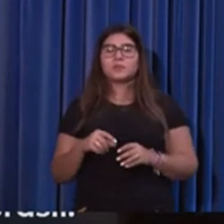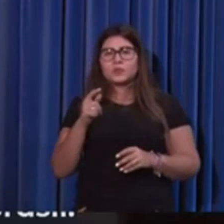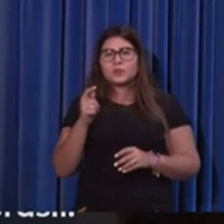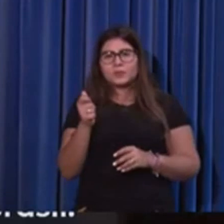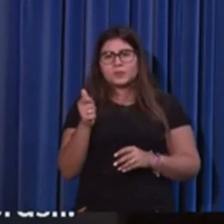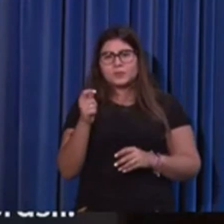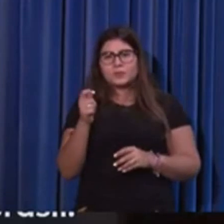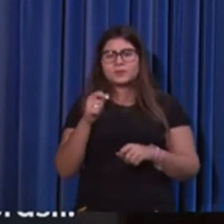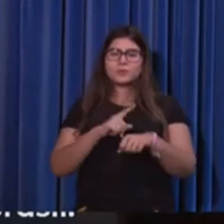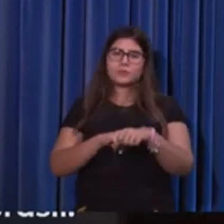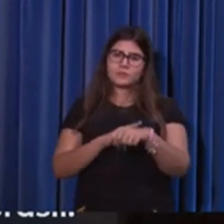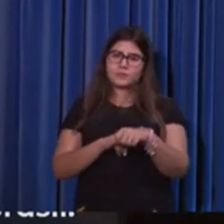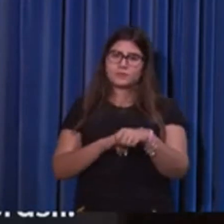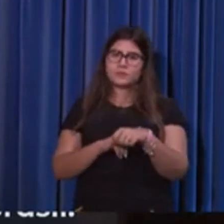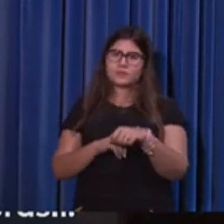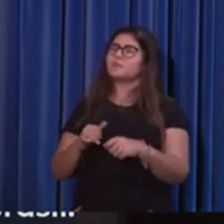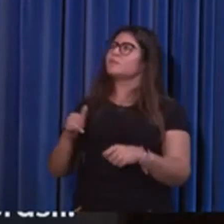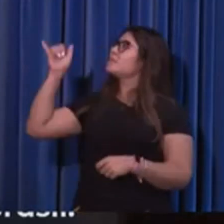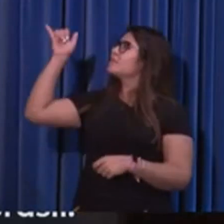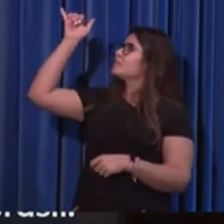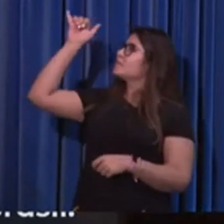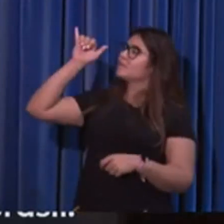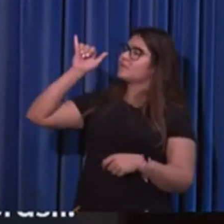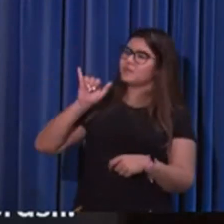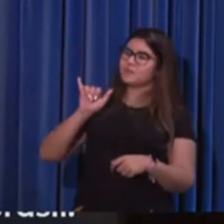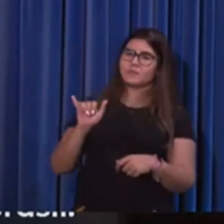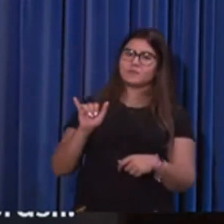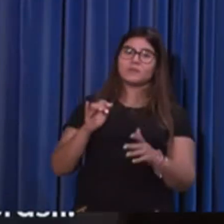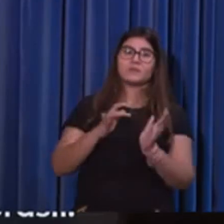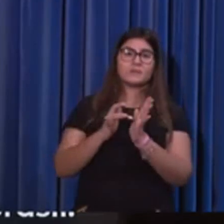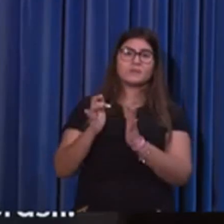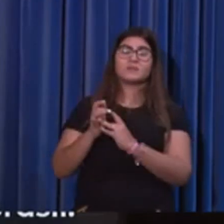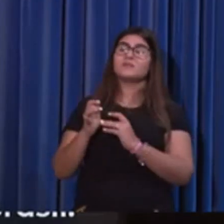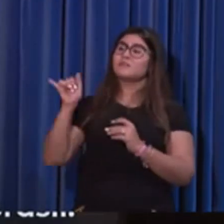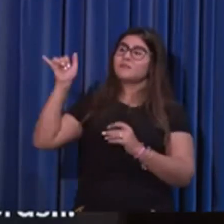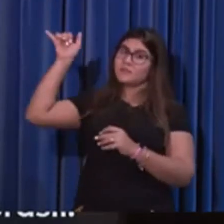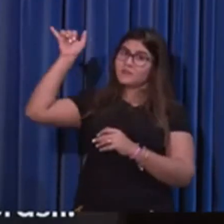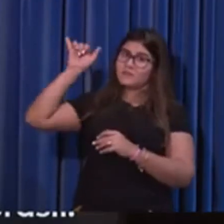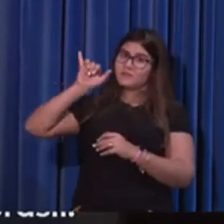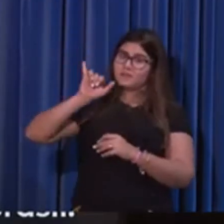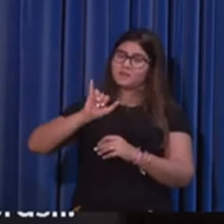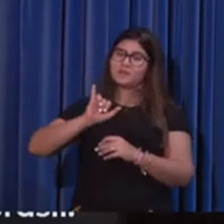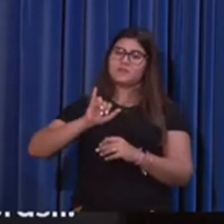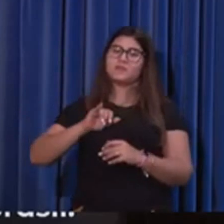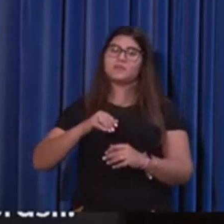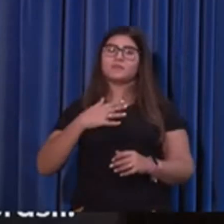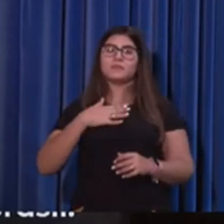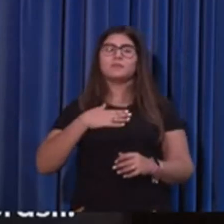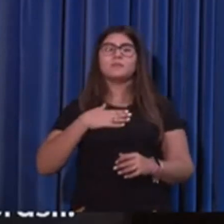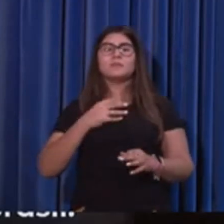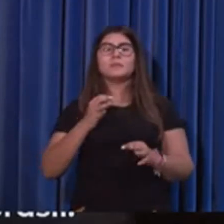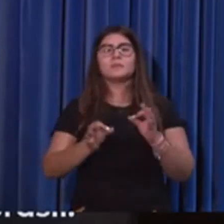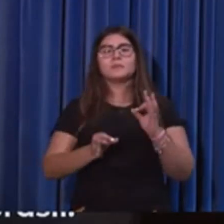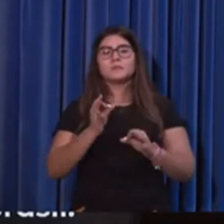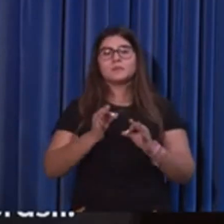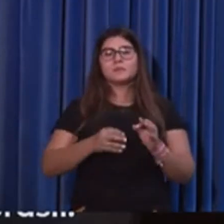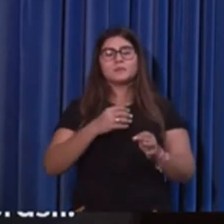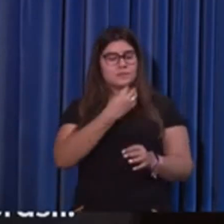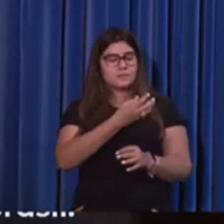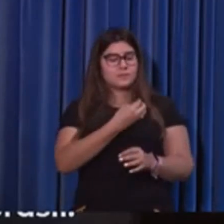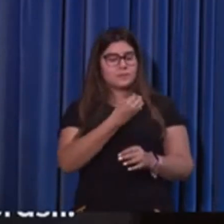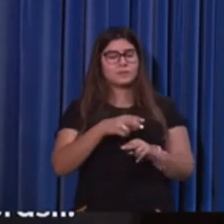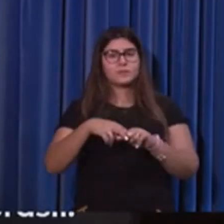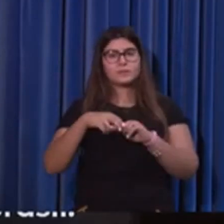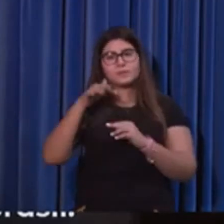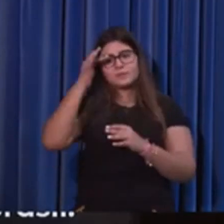que vem virá e não tardará. Todavia o meu justo viverá pela fé. E se retroceder,